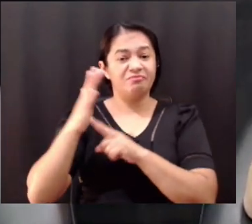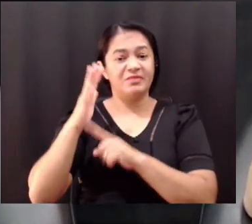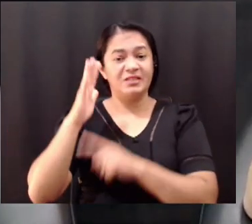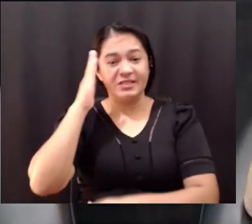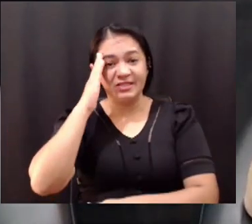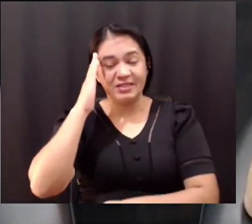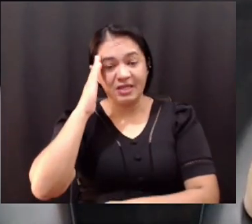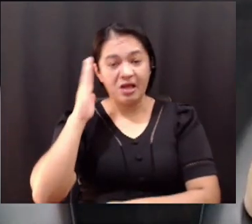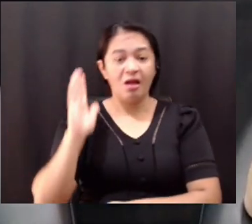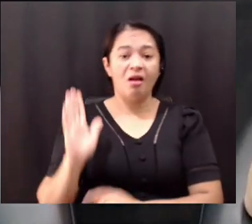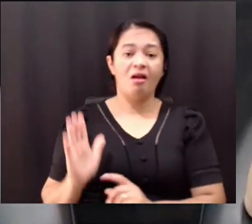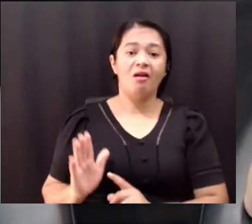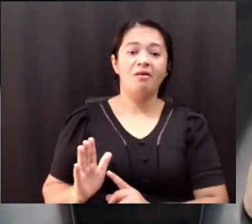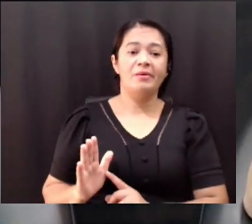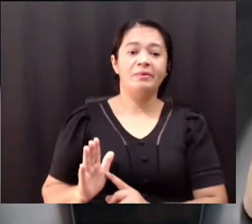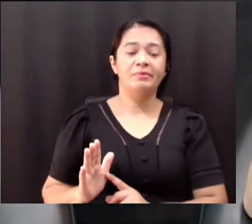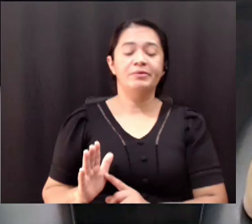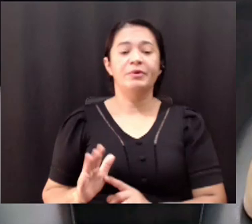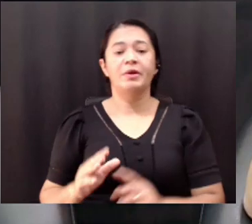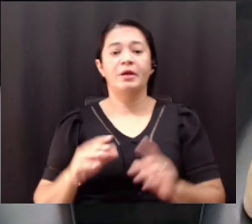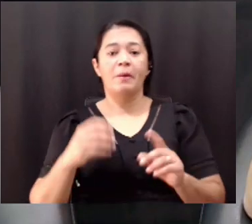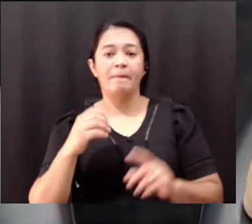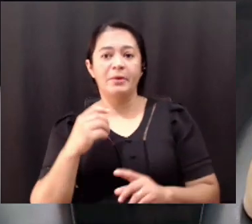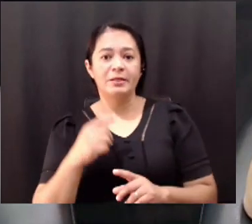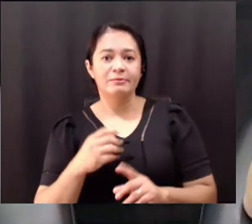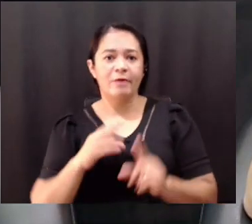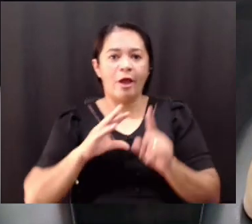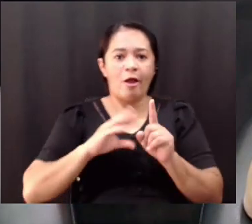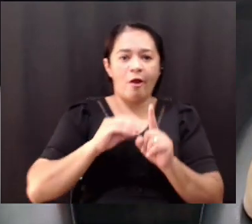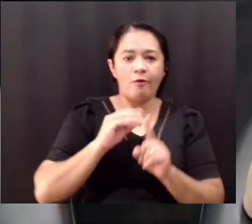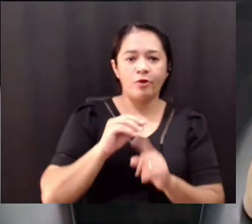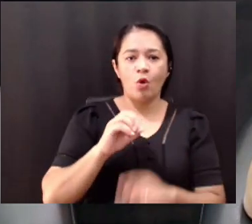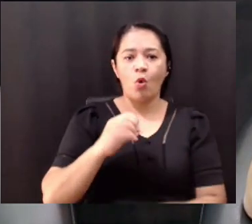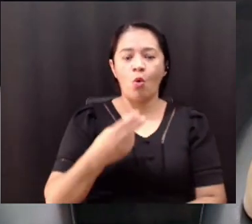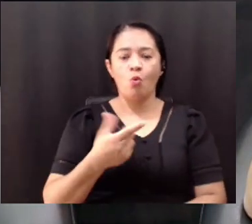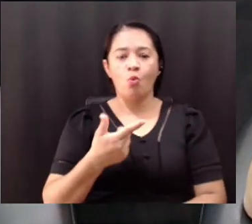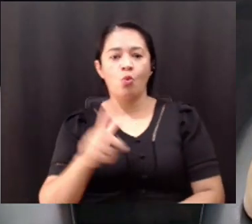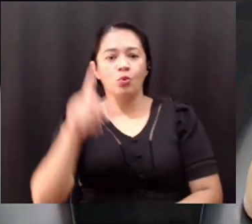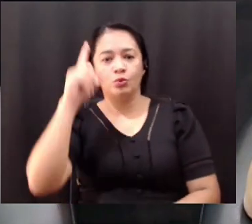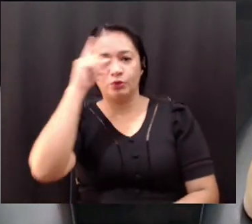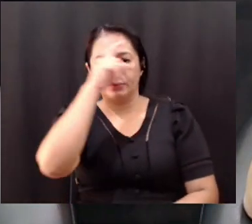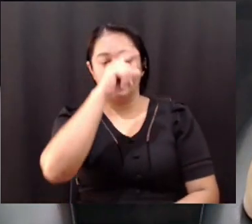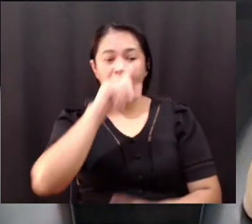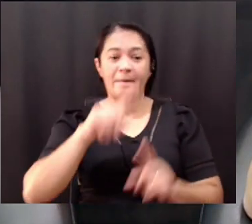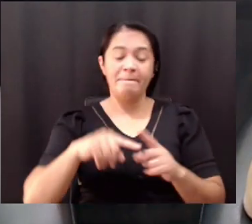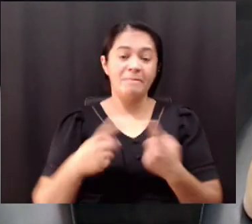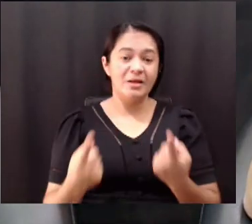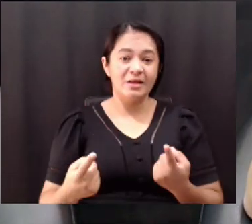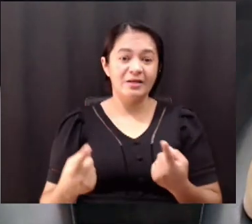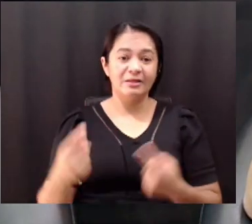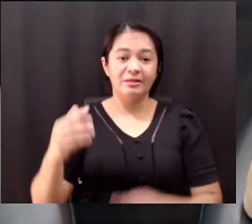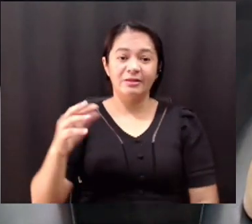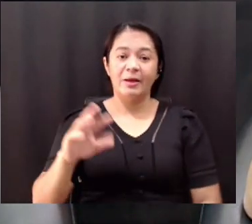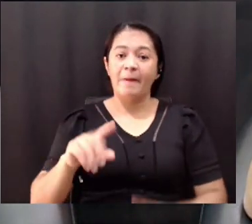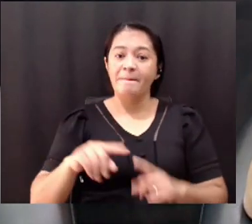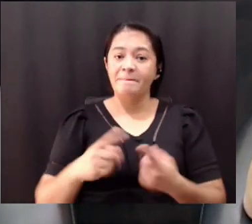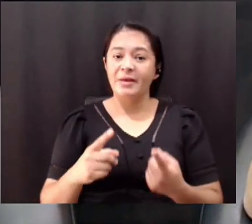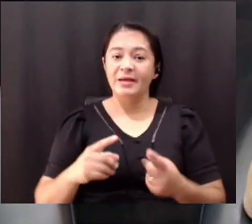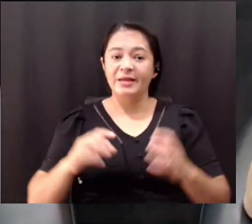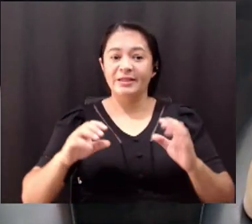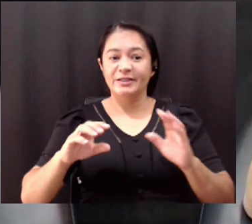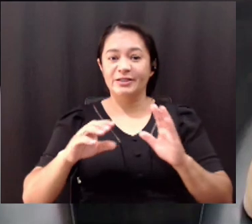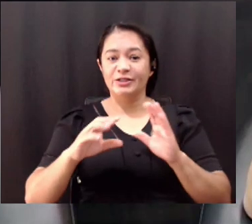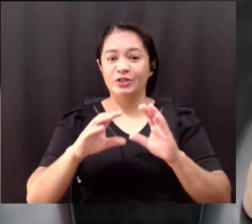problema de assédio, alguma dificuldade, mas muitas vezes o departamento de ética da empresa, ele